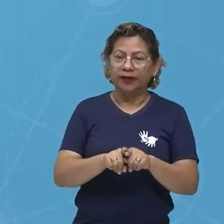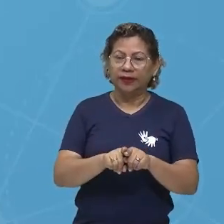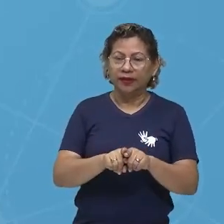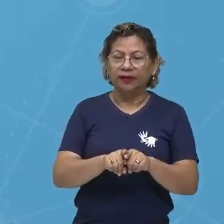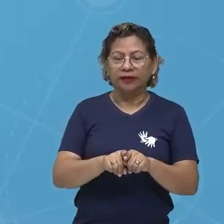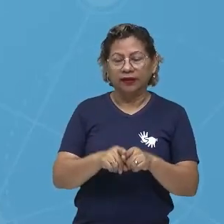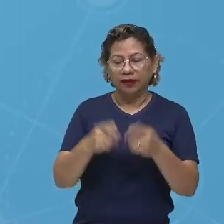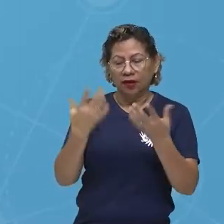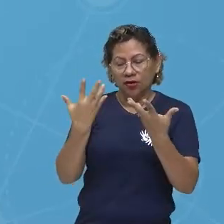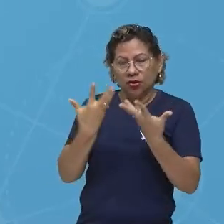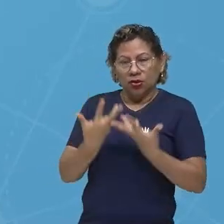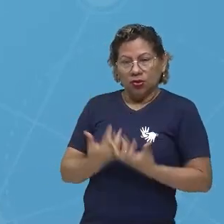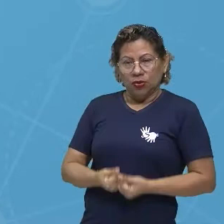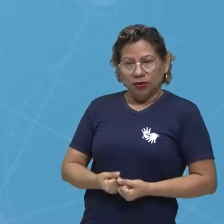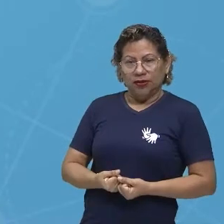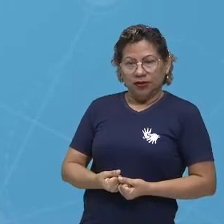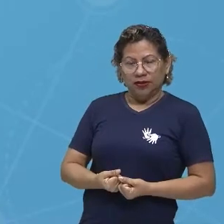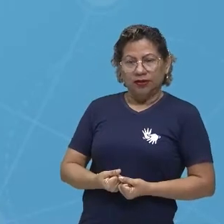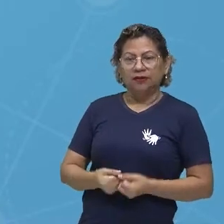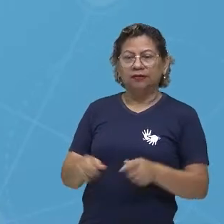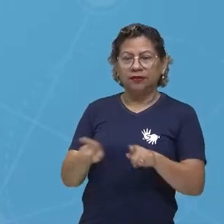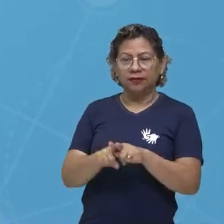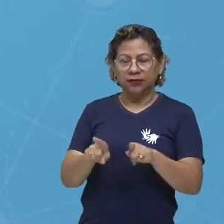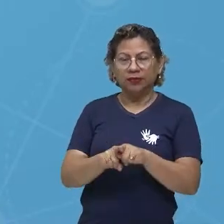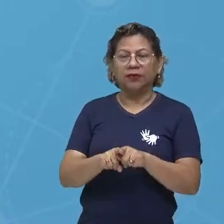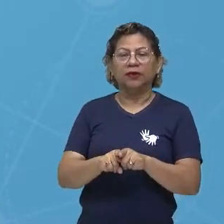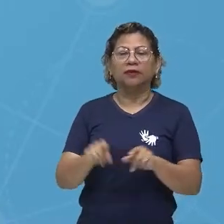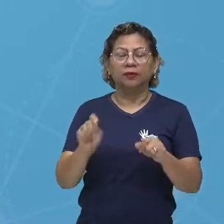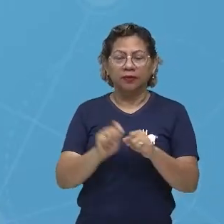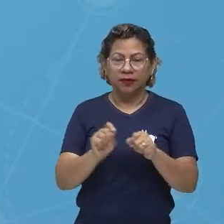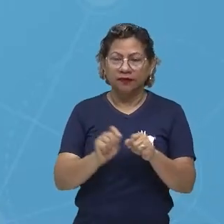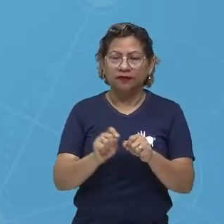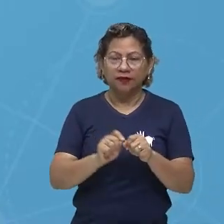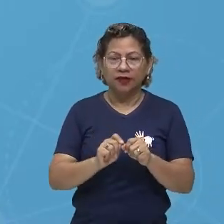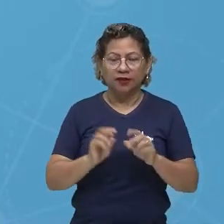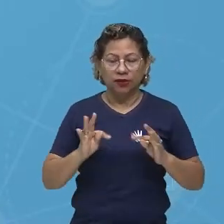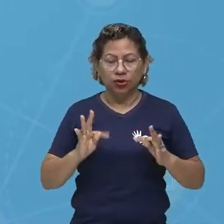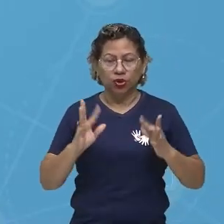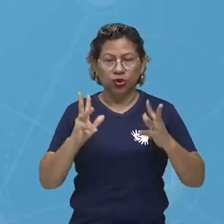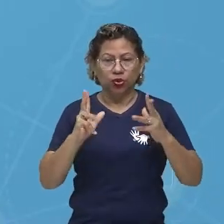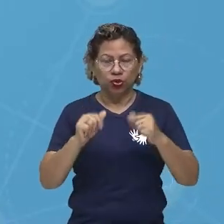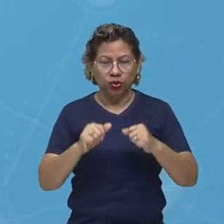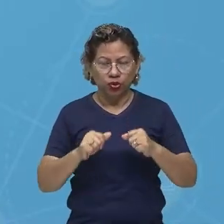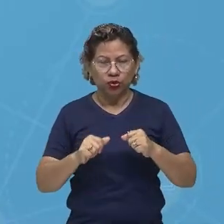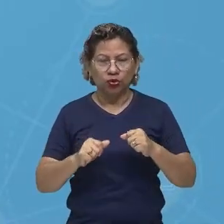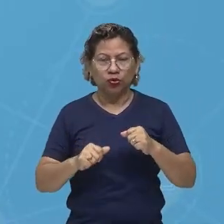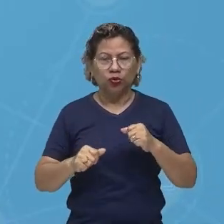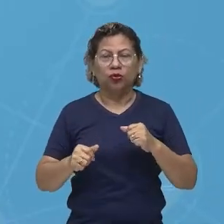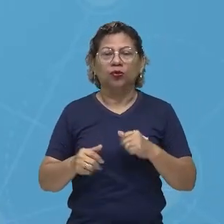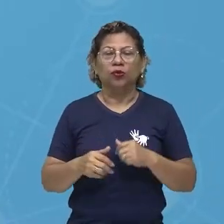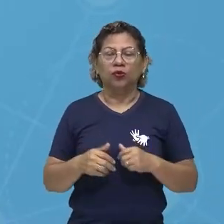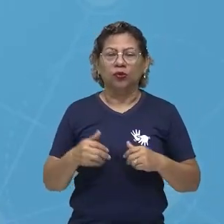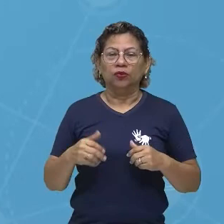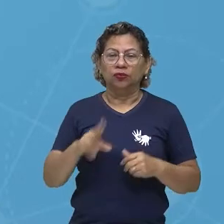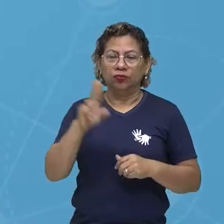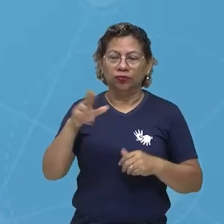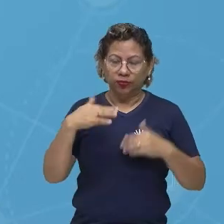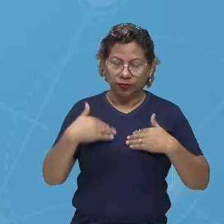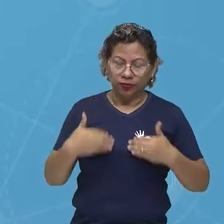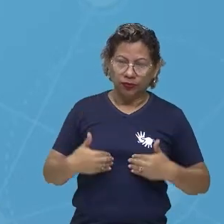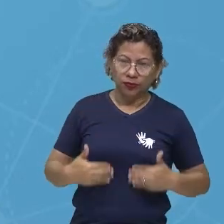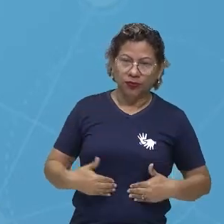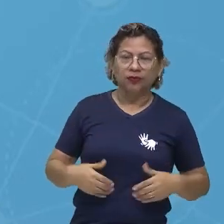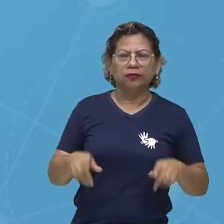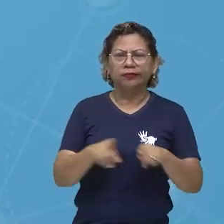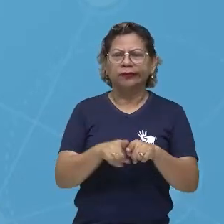Obtendo energia também, para que a gente consiga realizar ali todo o nosso metabolismo, todas as nossas funções, tá? Então a energia a gente vai